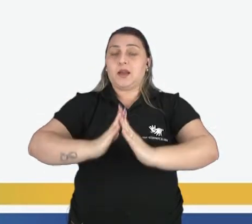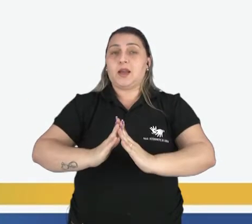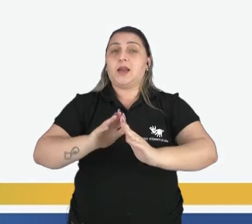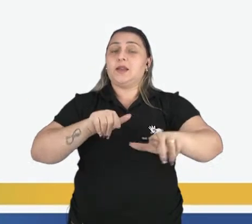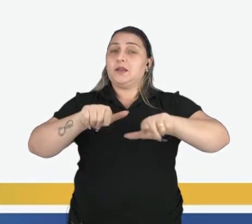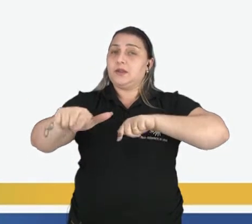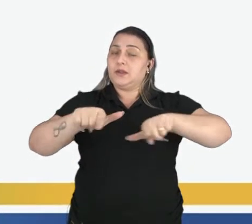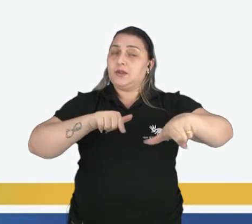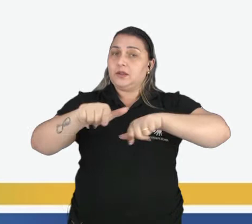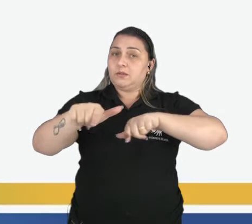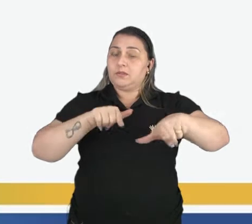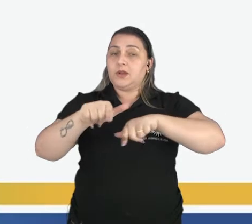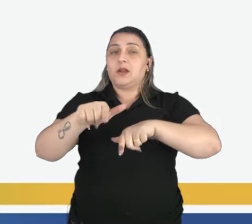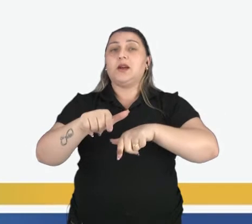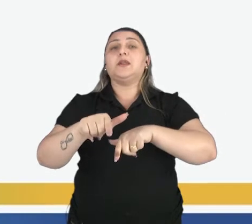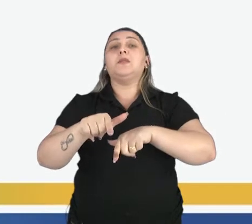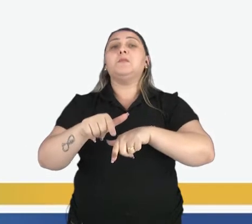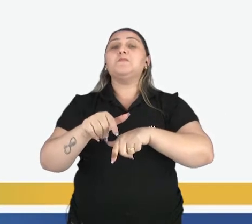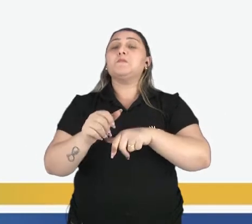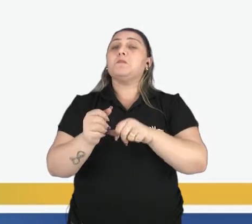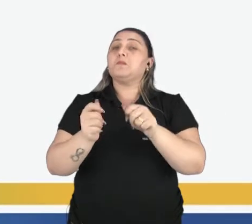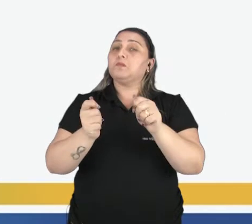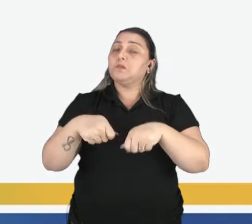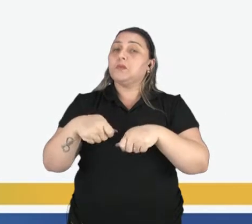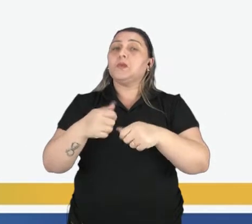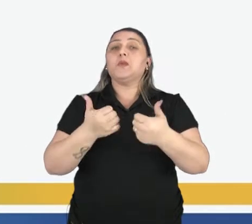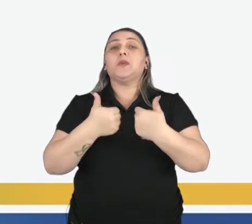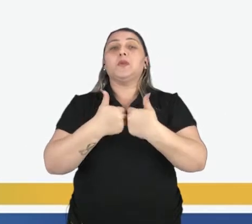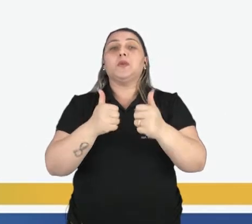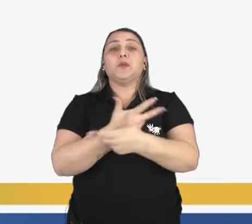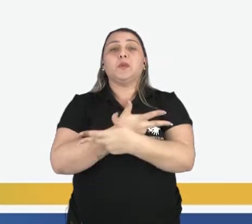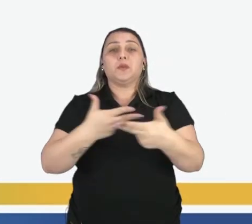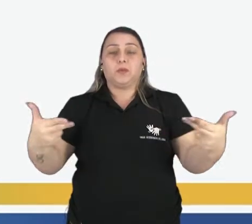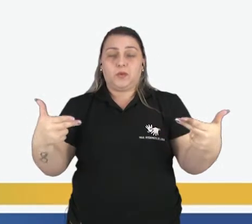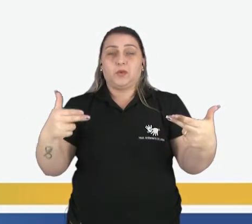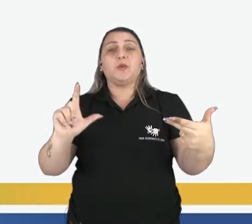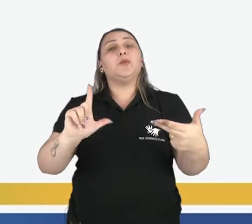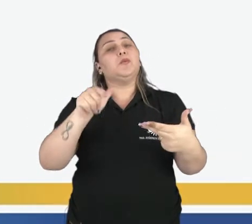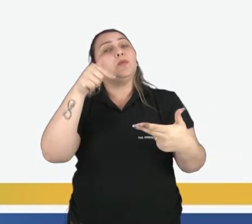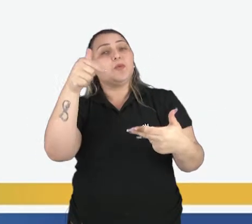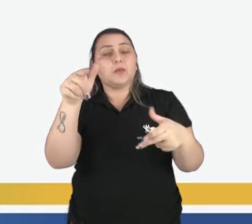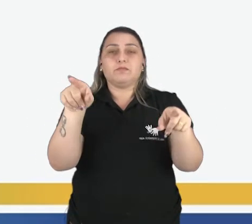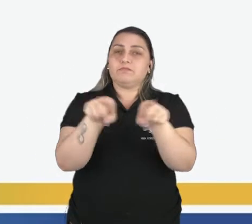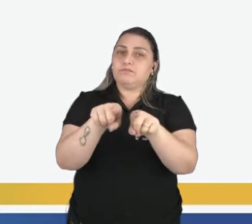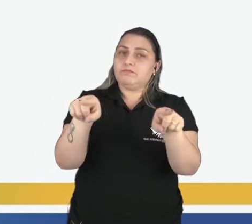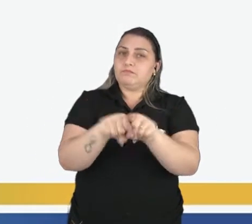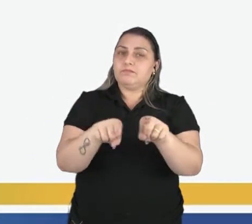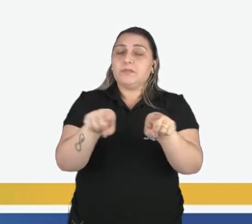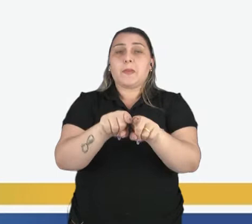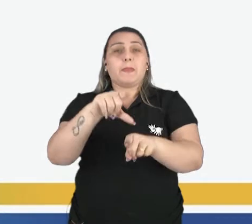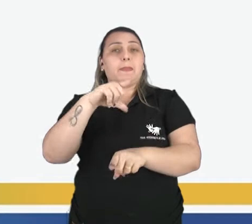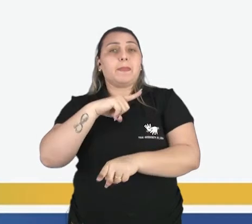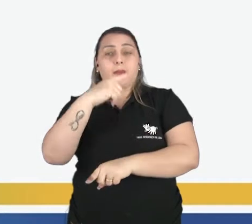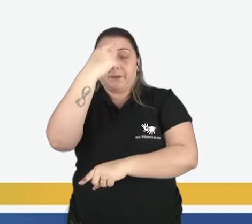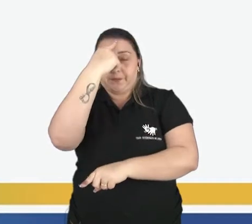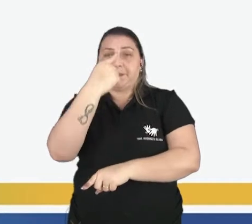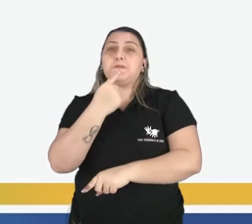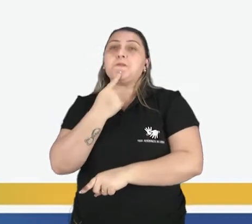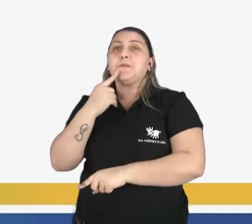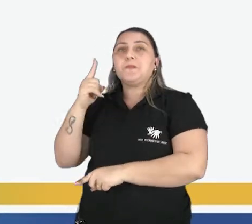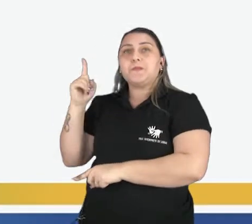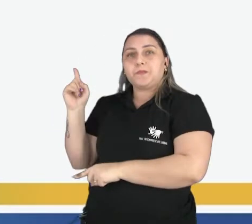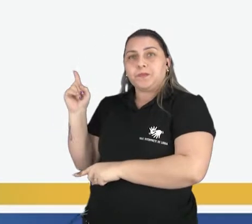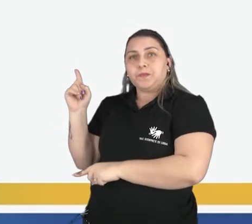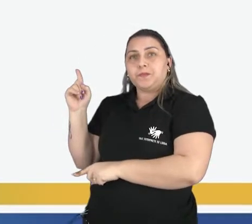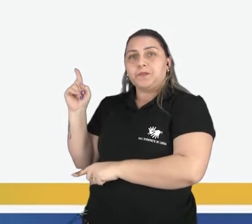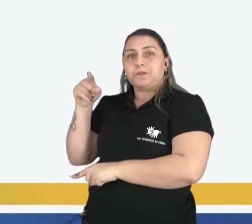à moradia, ter boas condições de transporte e locomoção, entre outros. E aí tem uma figura bem